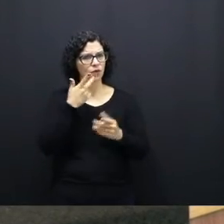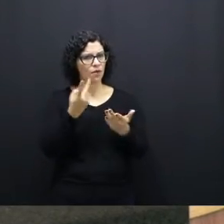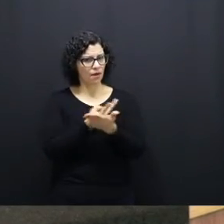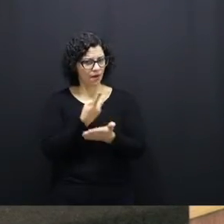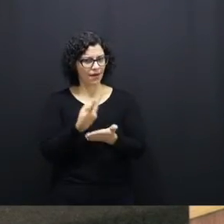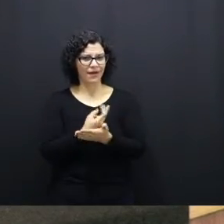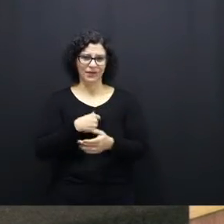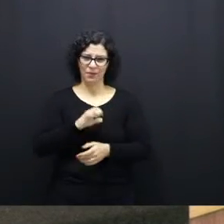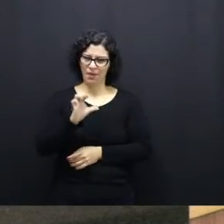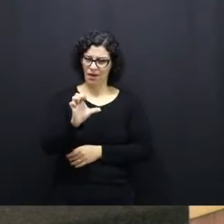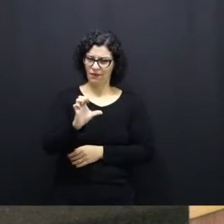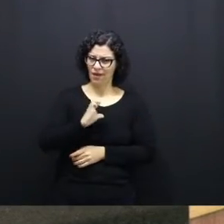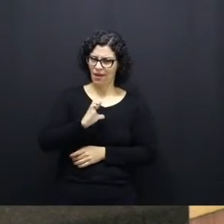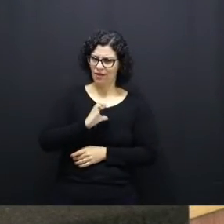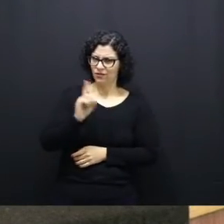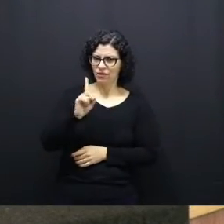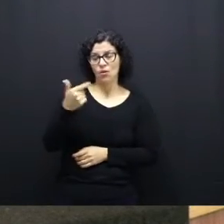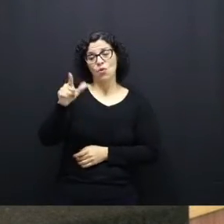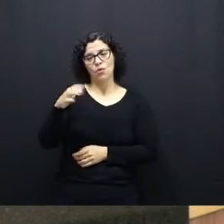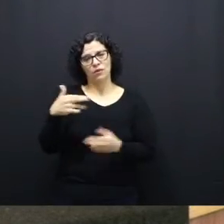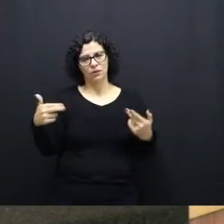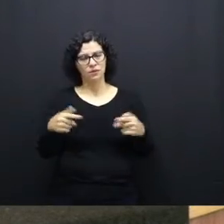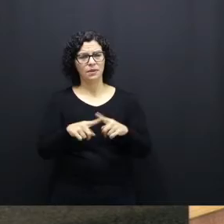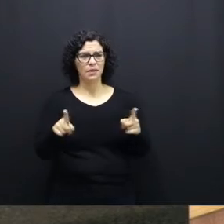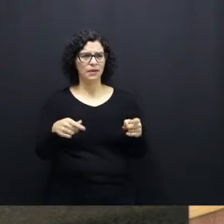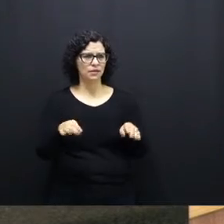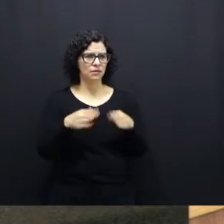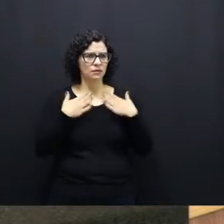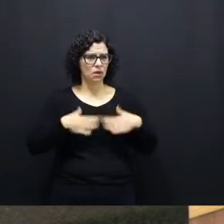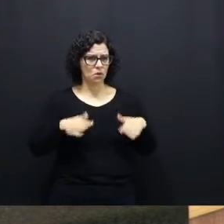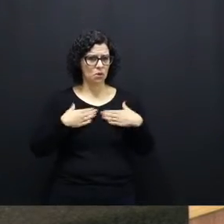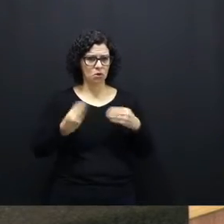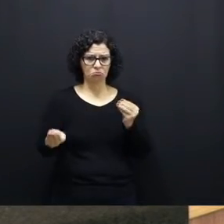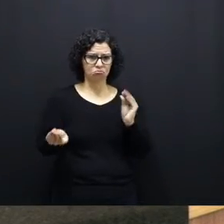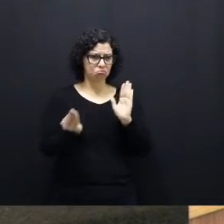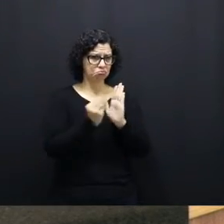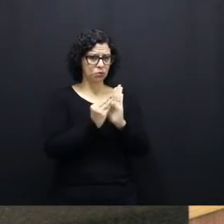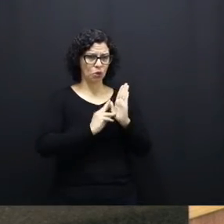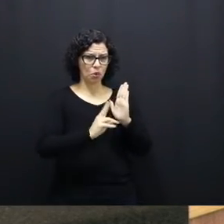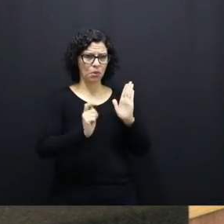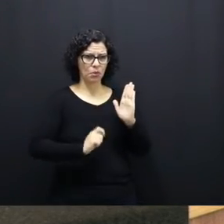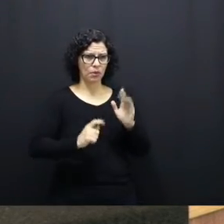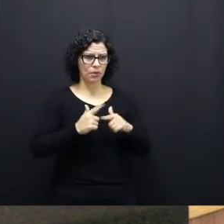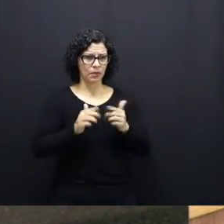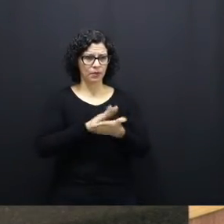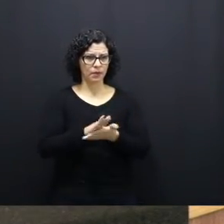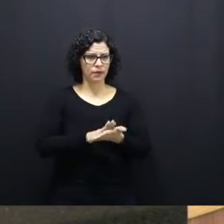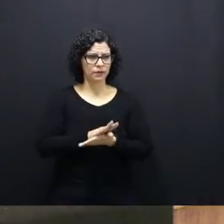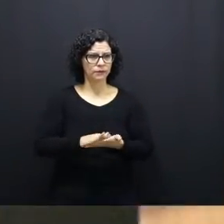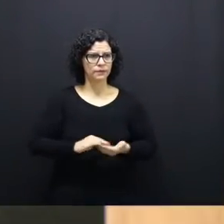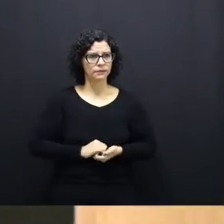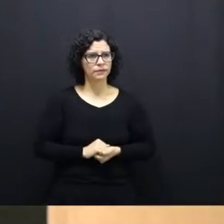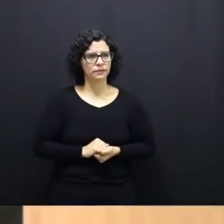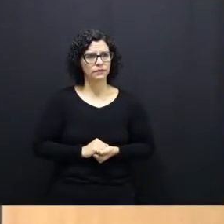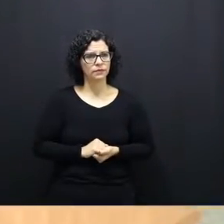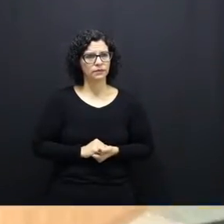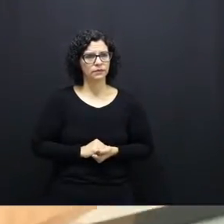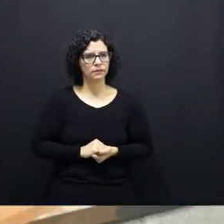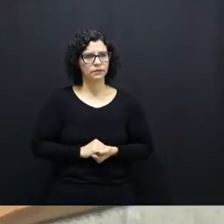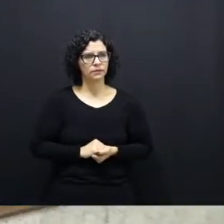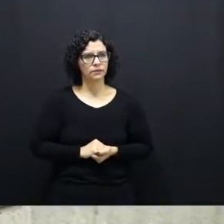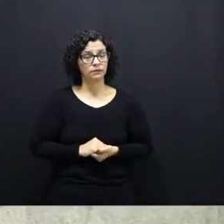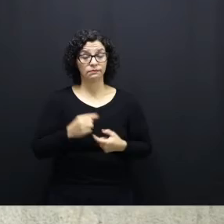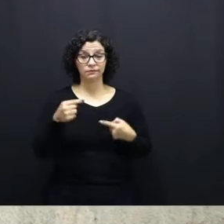reconheceu que não seria isso mas é tranquilo eu da minha parte também sem problema o a